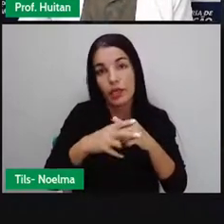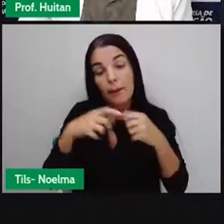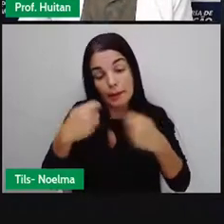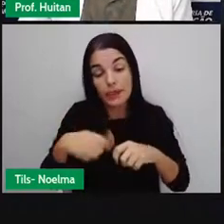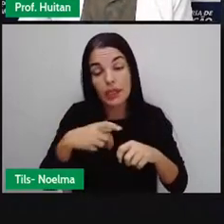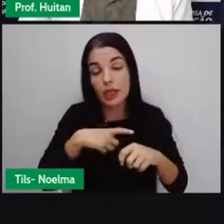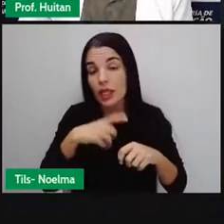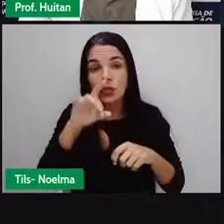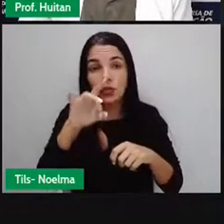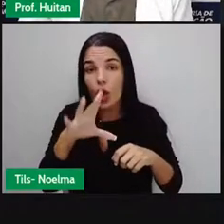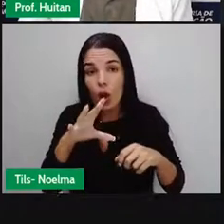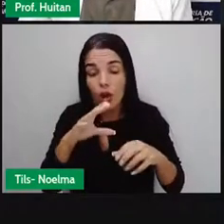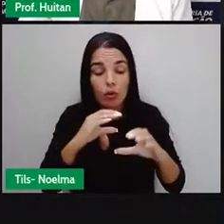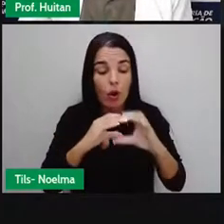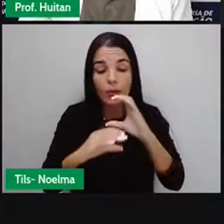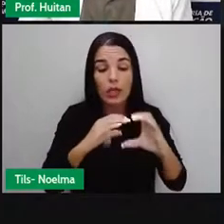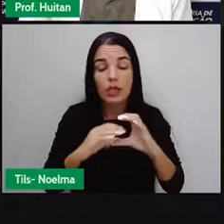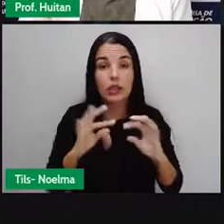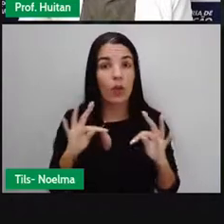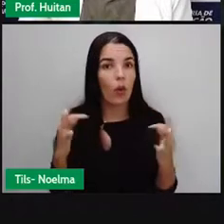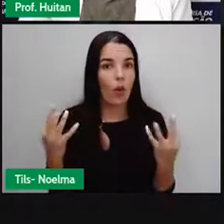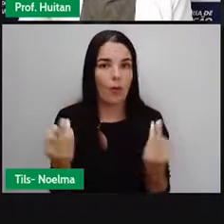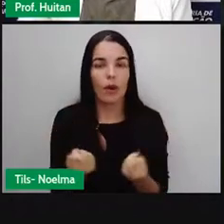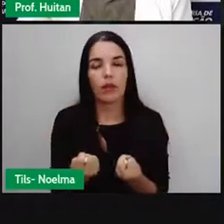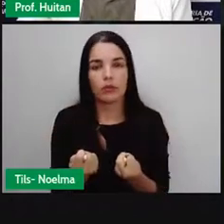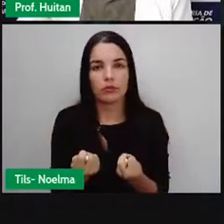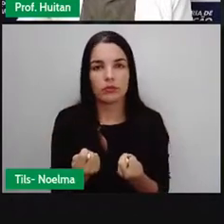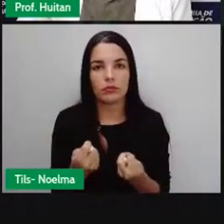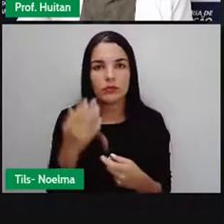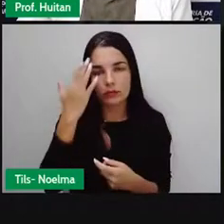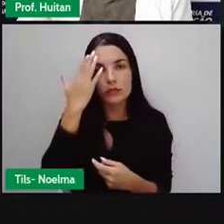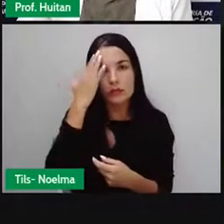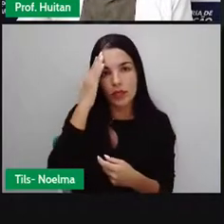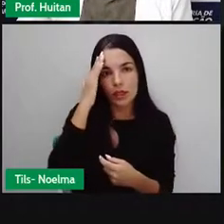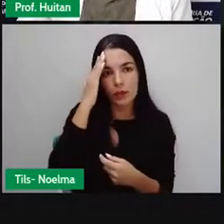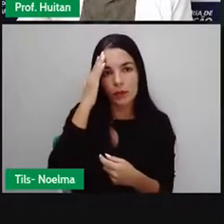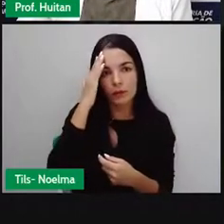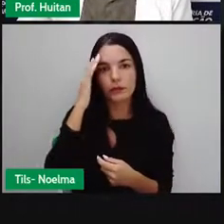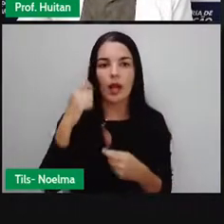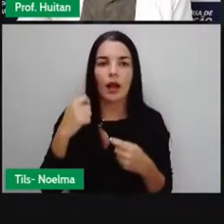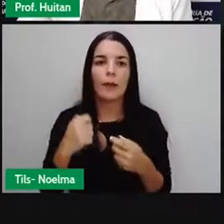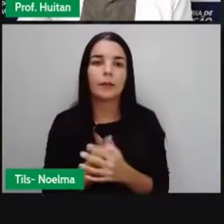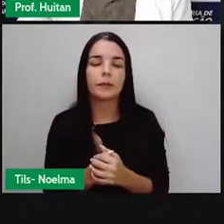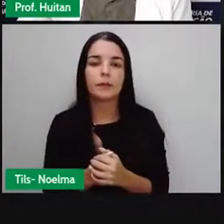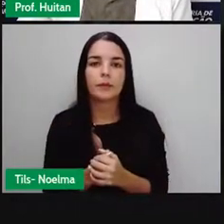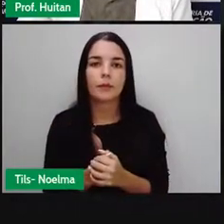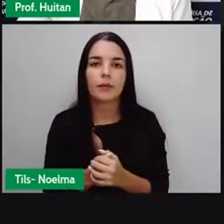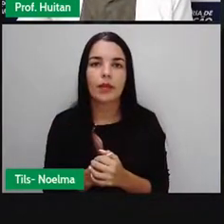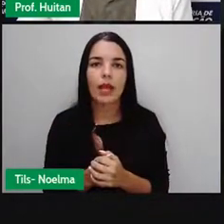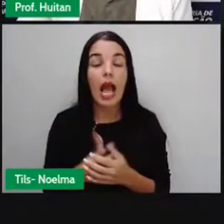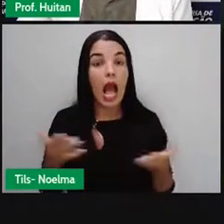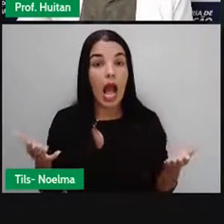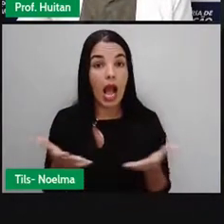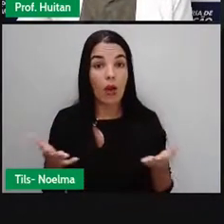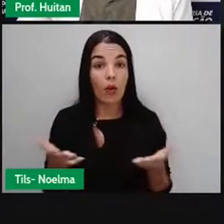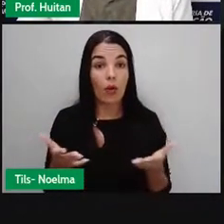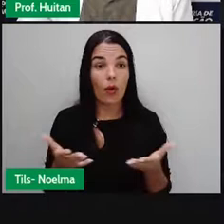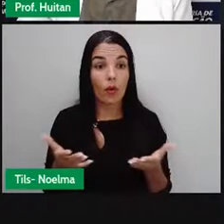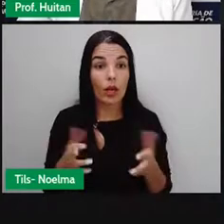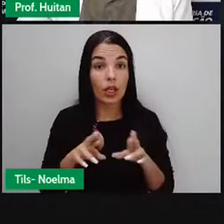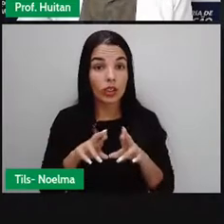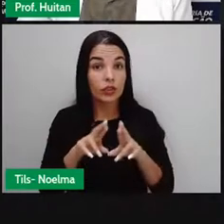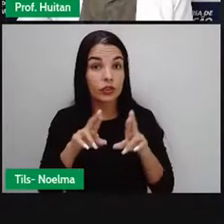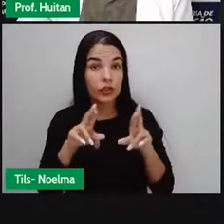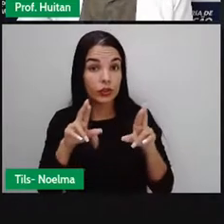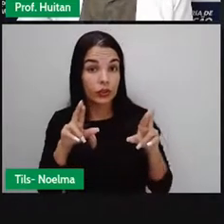sentido completo para ser uma frase. O enunciado precisa ter um sentido completo para ser uma frase. Então, olha,